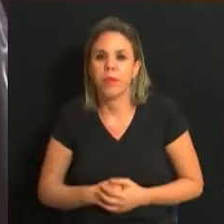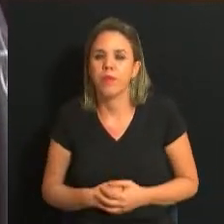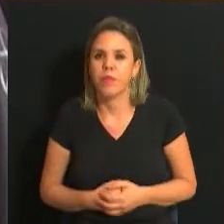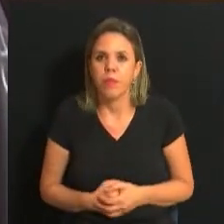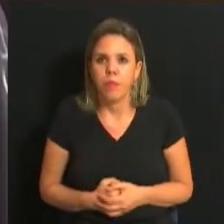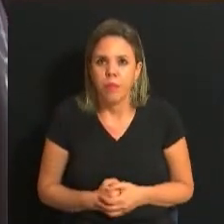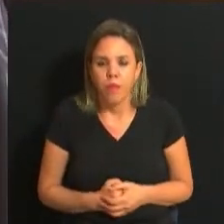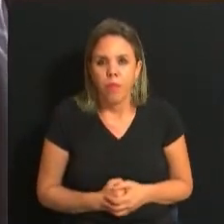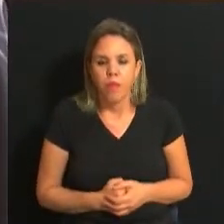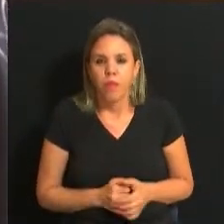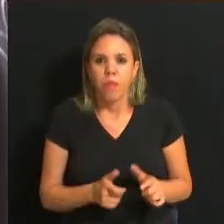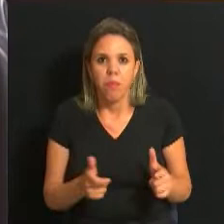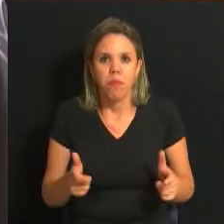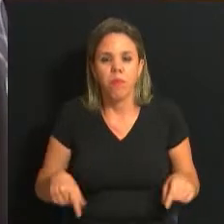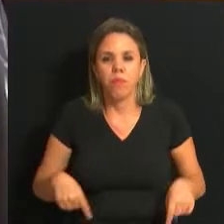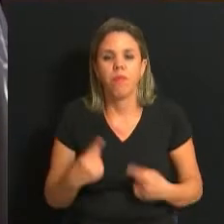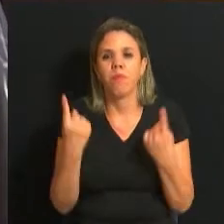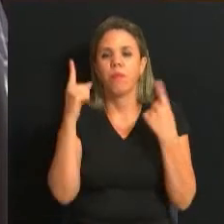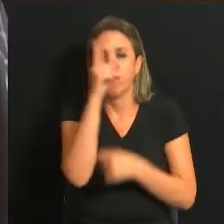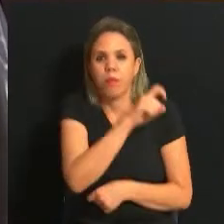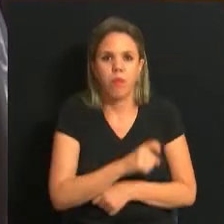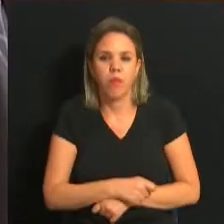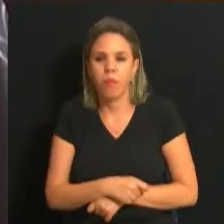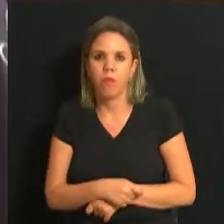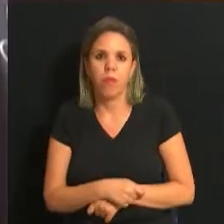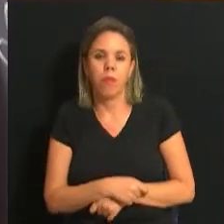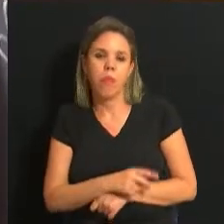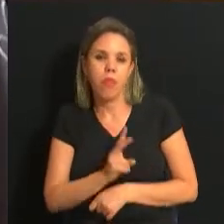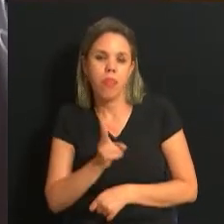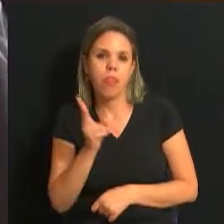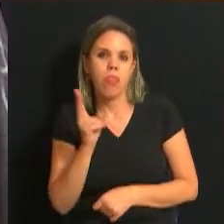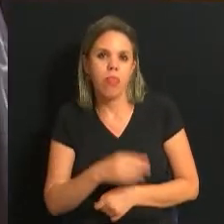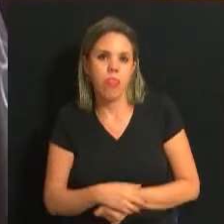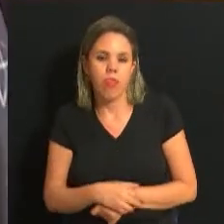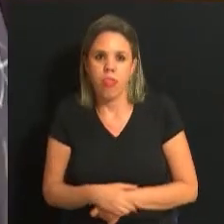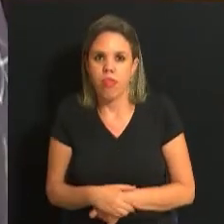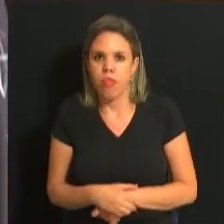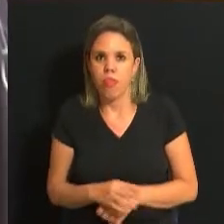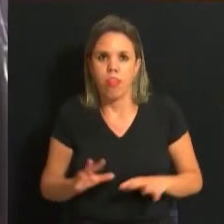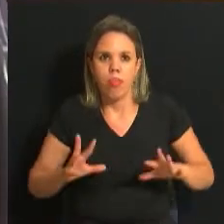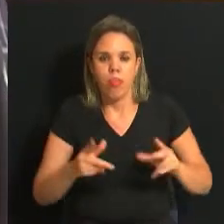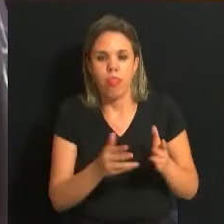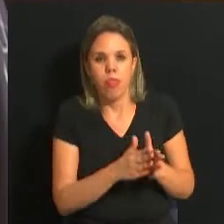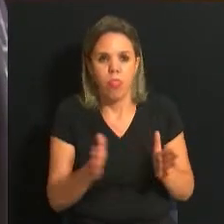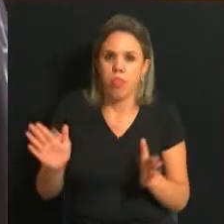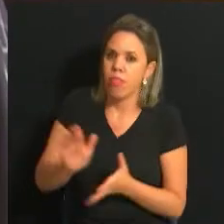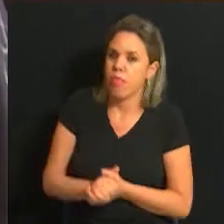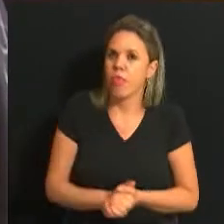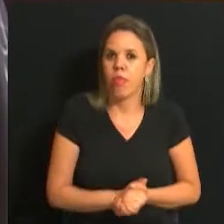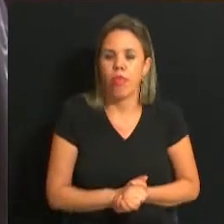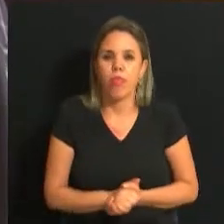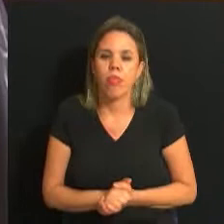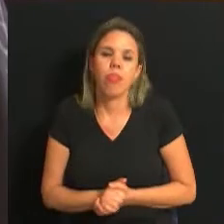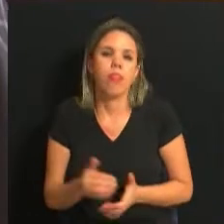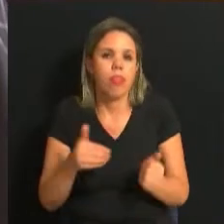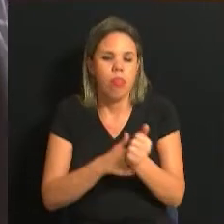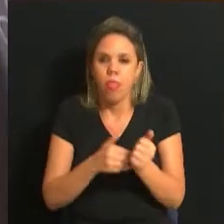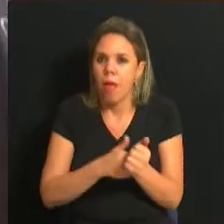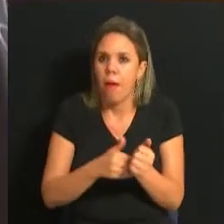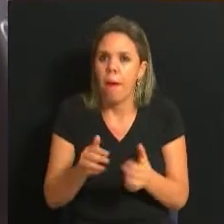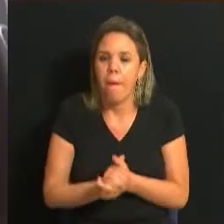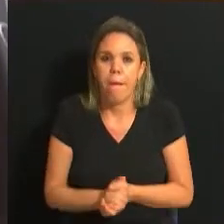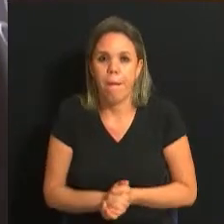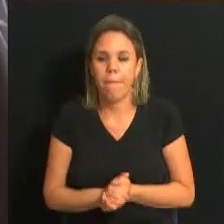o maior desafio nosso, manter eles em alto nível por toda a temporada. E o maior segredo é a gente estar